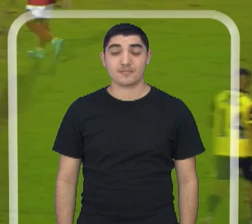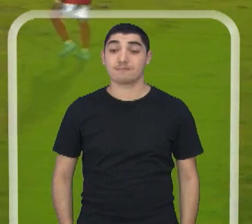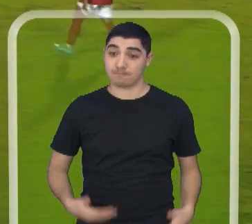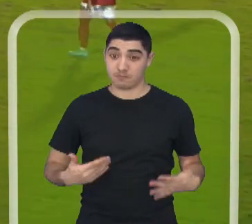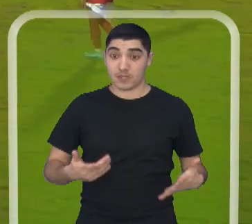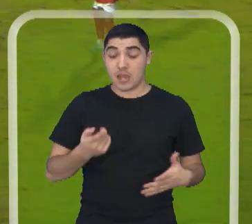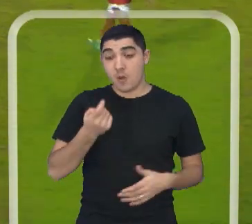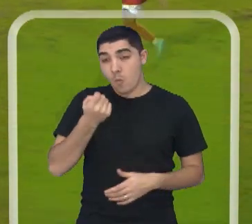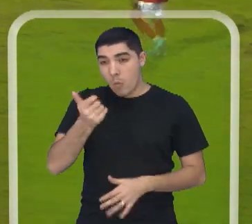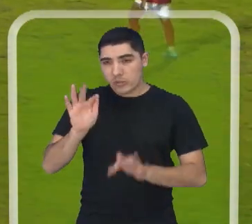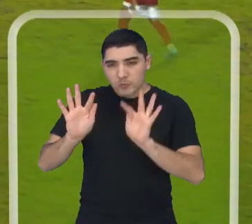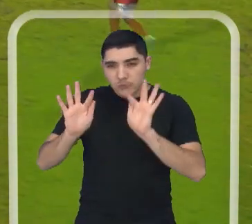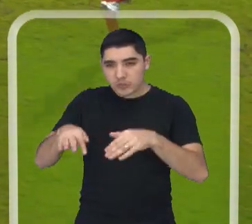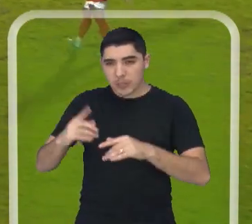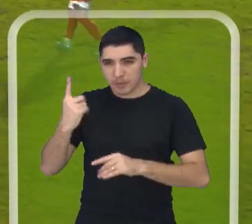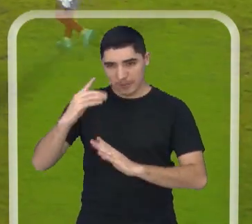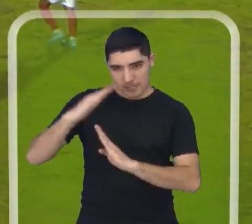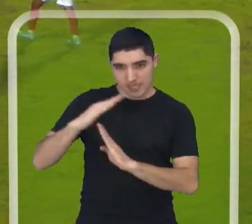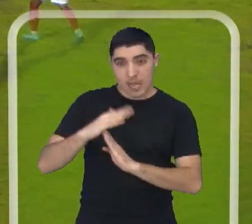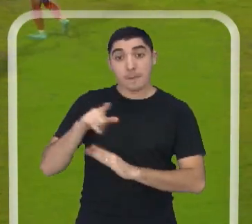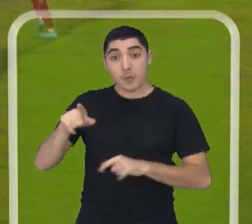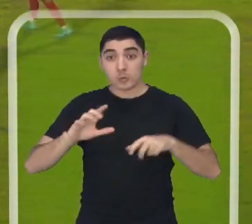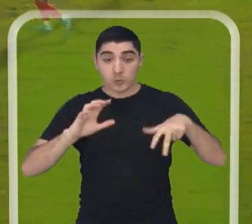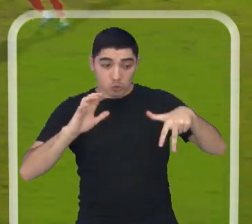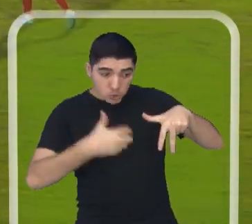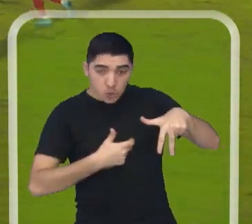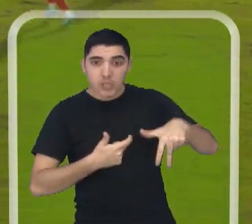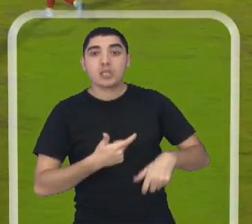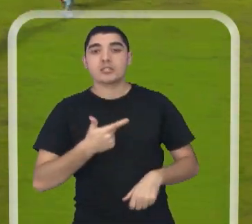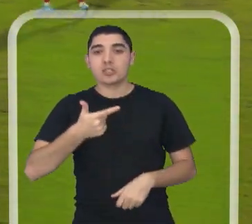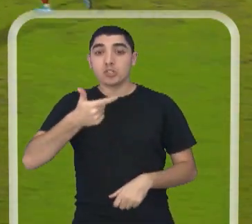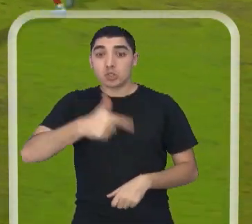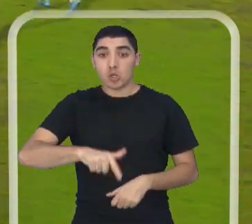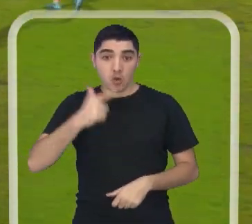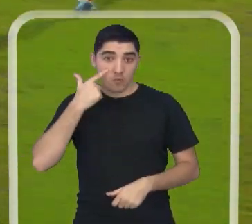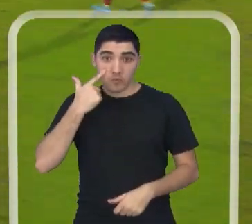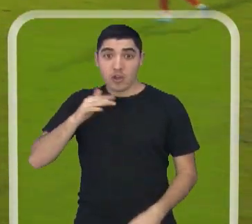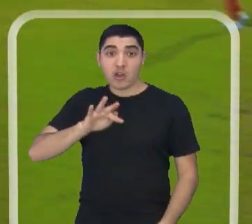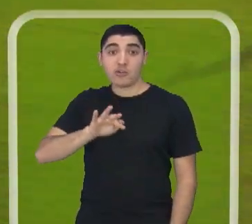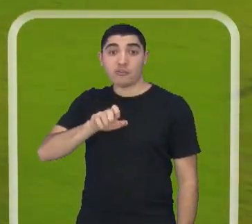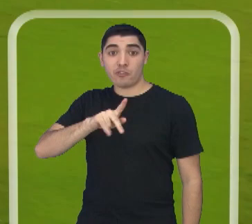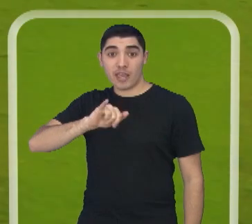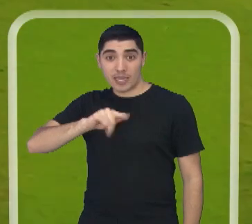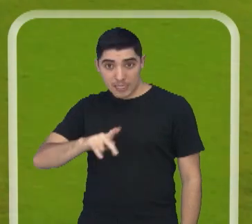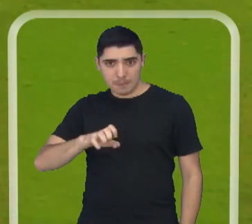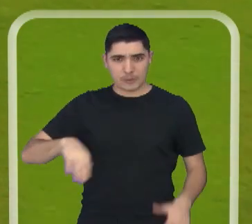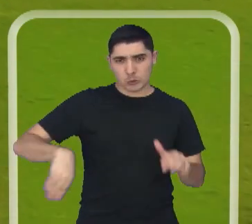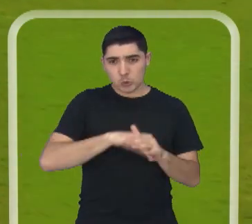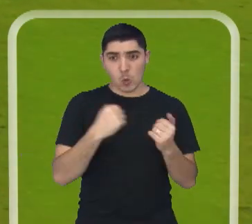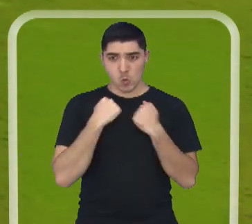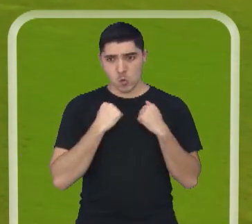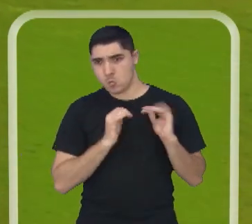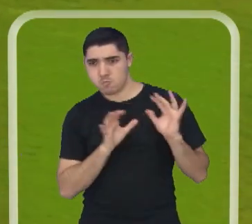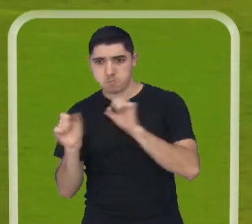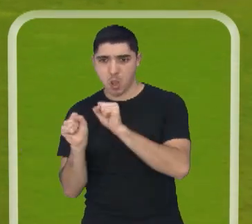Antes de acabar o primeiro tempo, o joseense ainda chegou nesse chute do Felipe, defendido pelo goleiro Marco